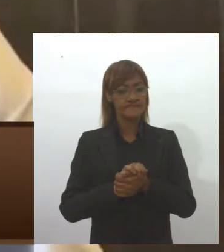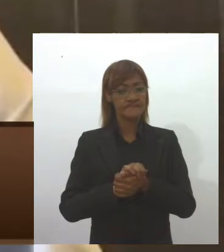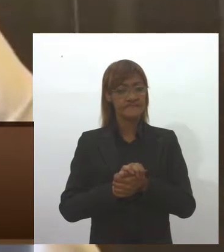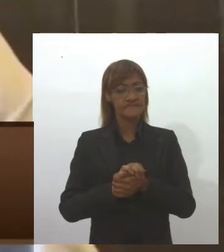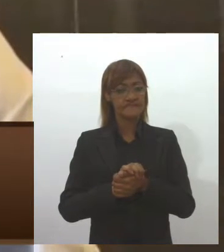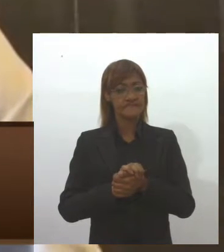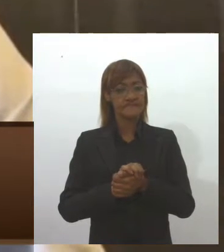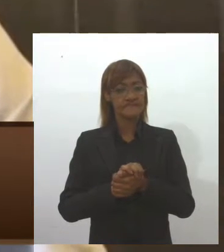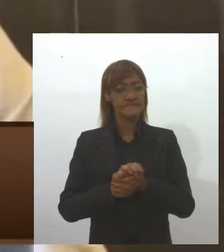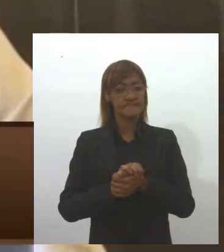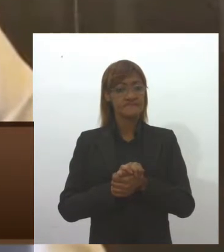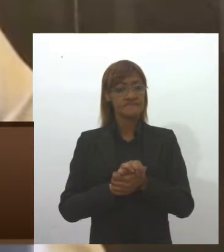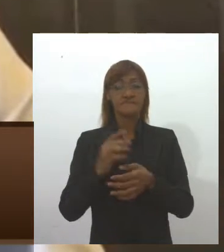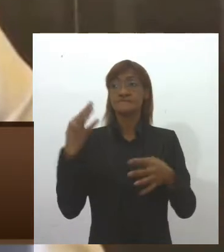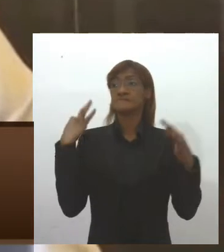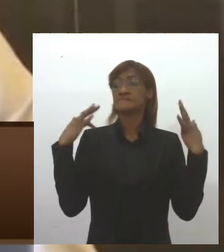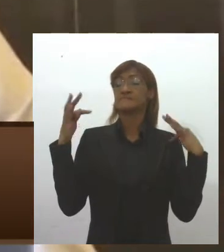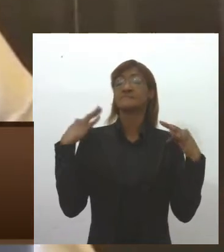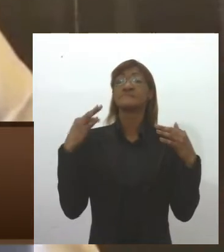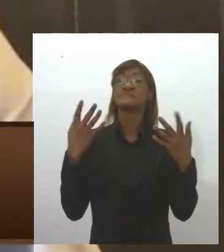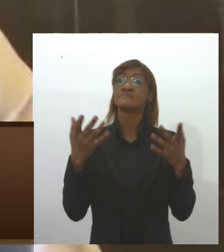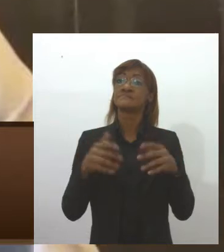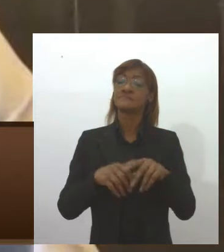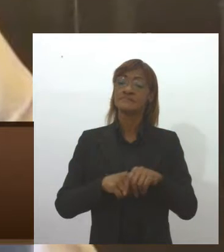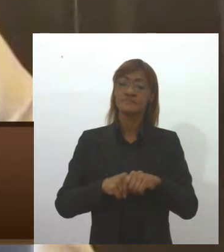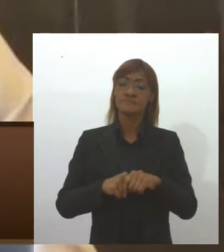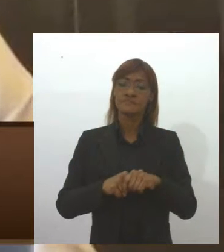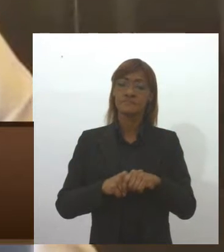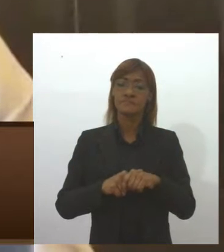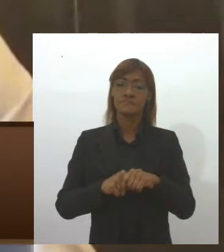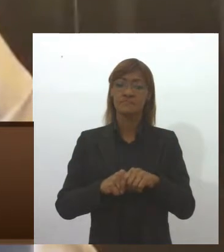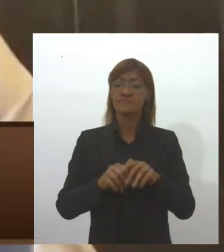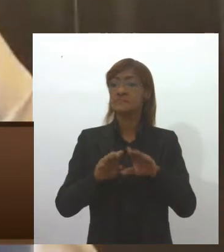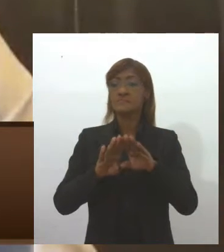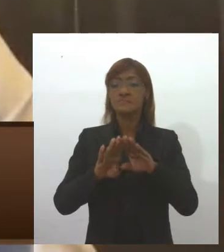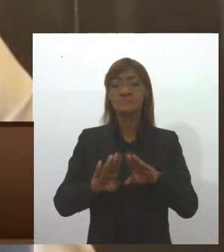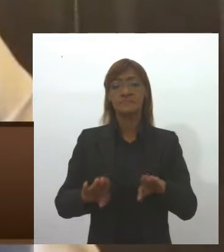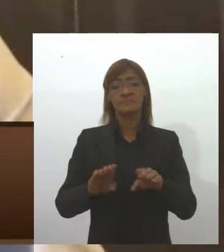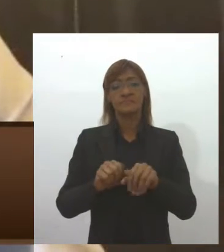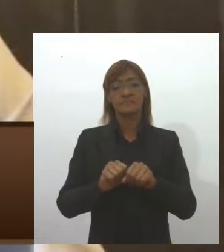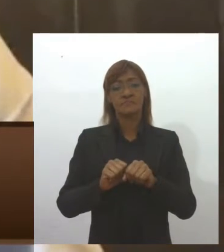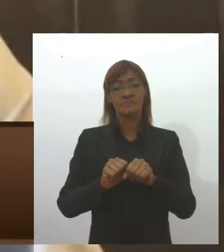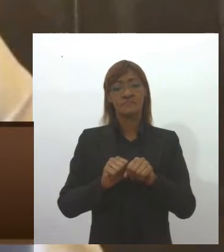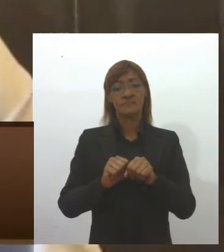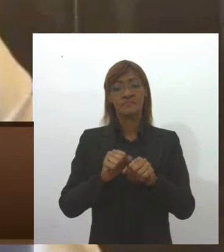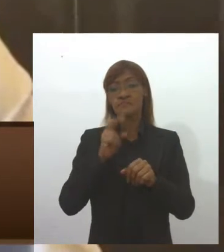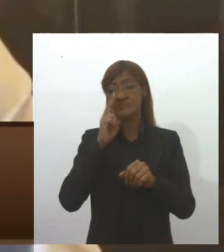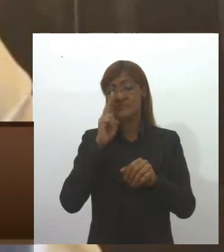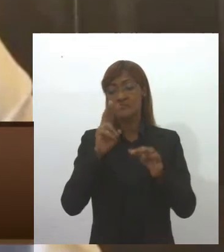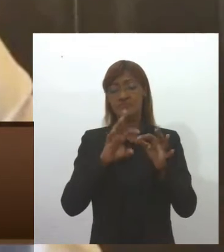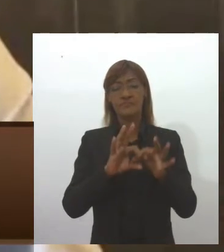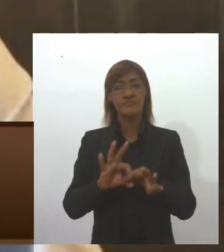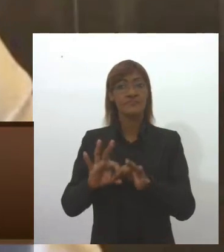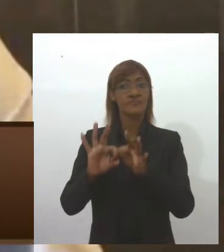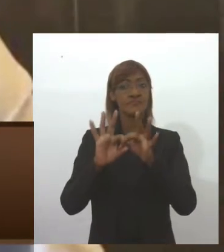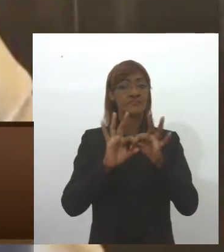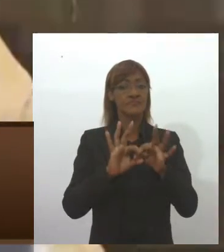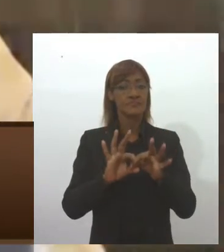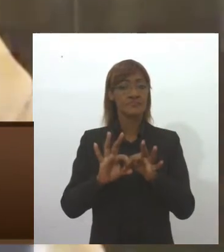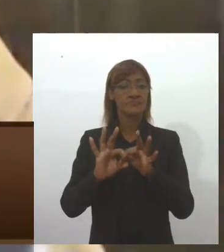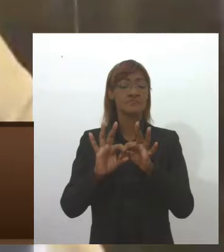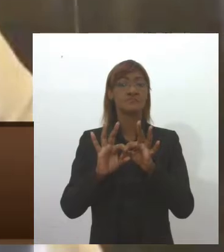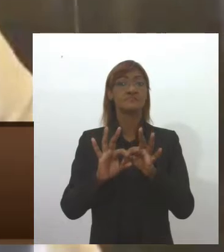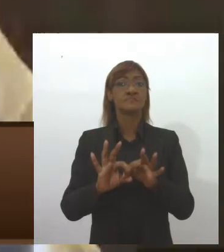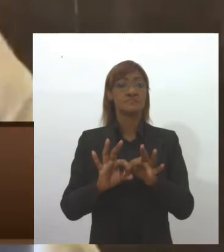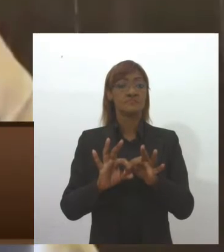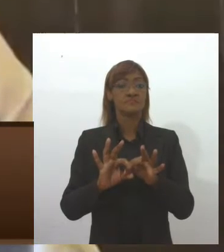do ramo do turismo nos últimos anos, que eu acho que é isso que constrói um turismo forte, é a união entre o poder público e o